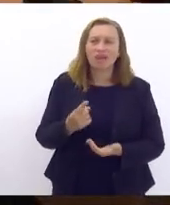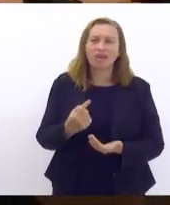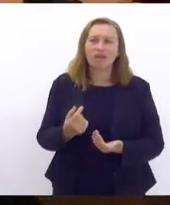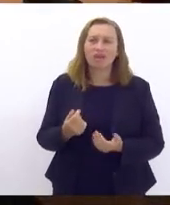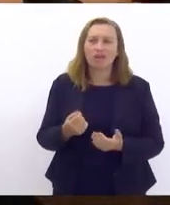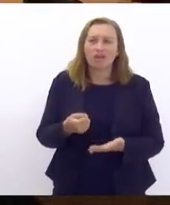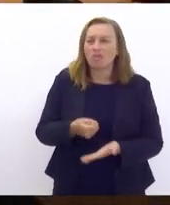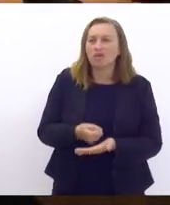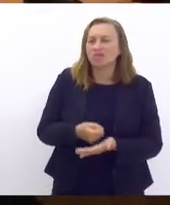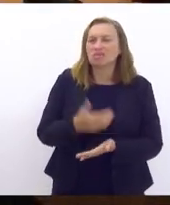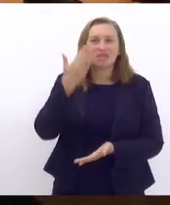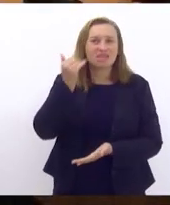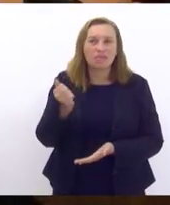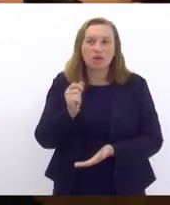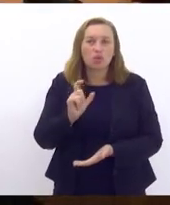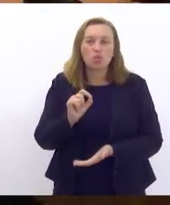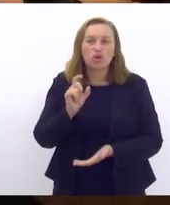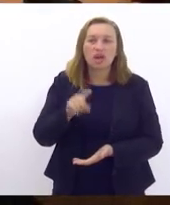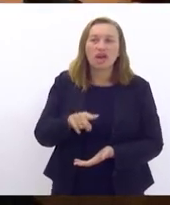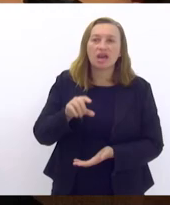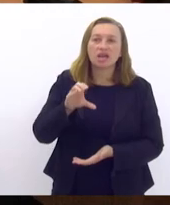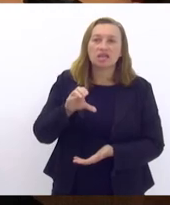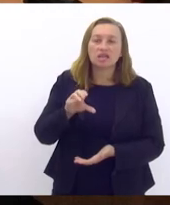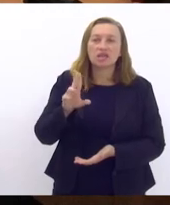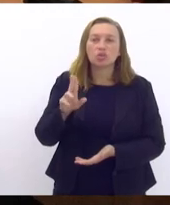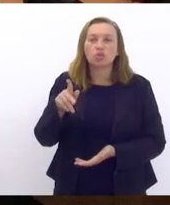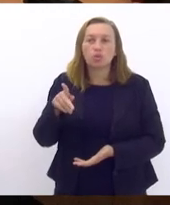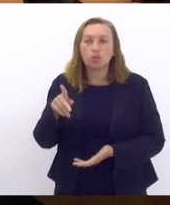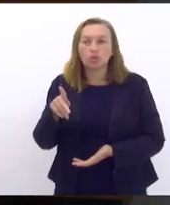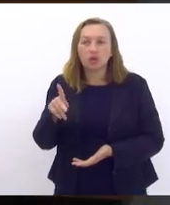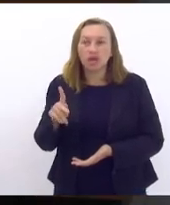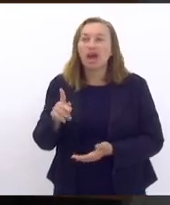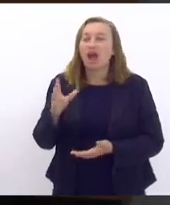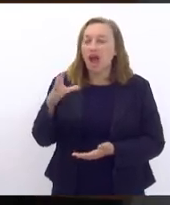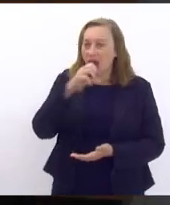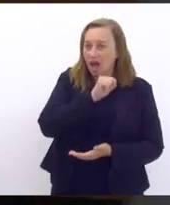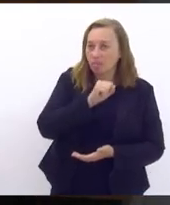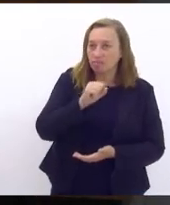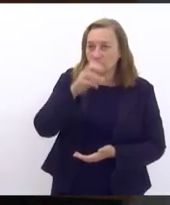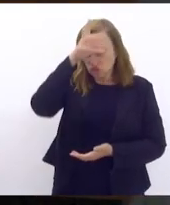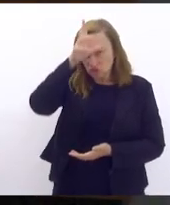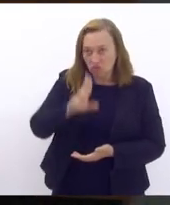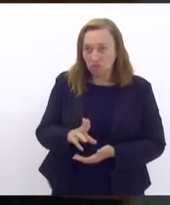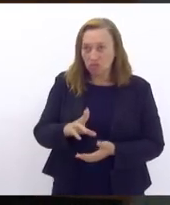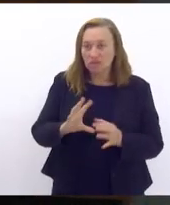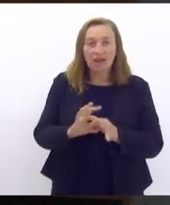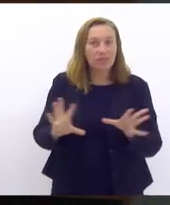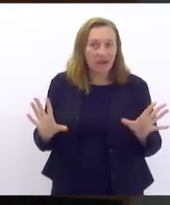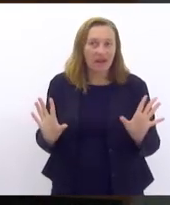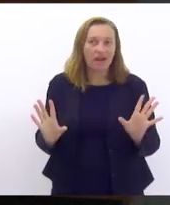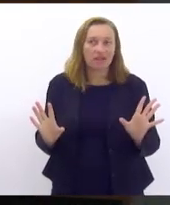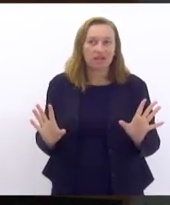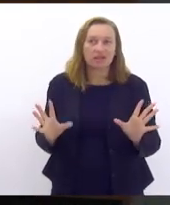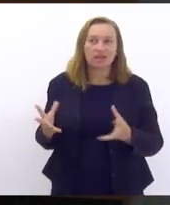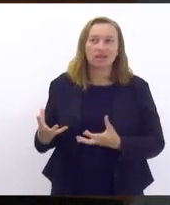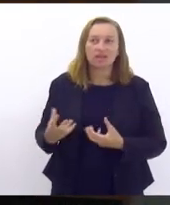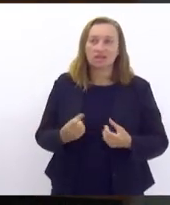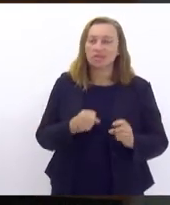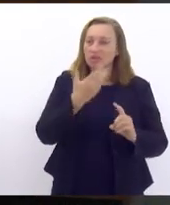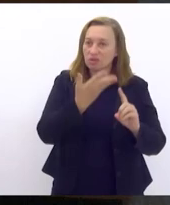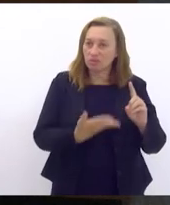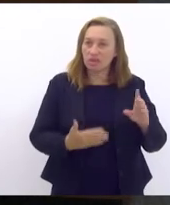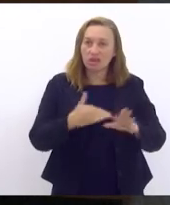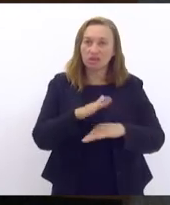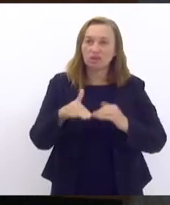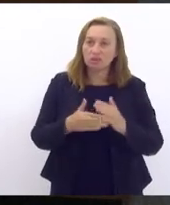de saber o que é isso, o CEUC. Então, rapidamente, Tia Ju, não, Vossa Excelência está liberada para receber as homenagens todas